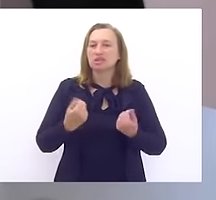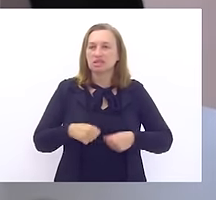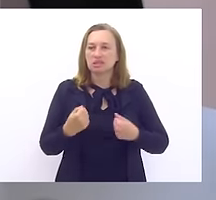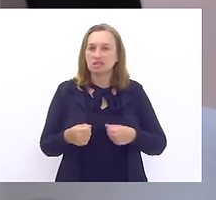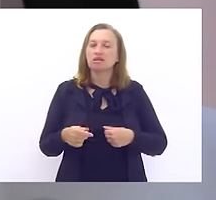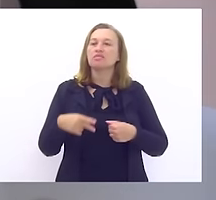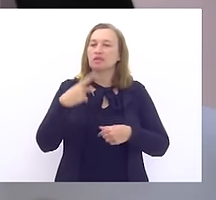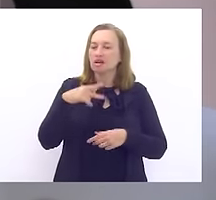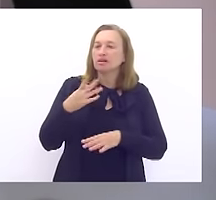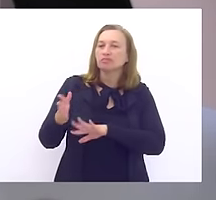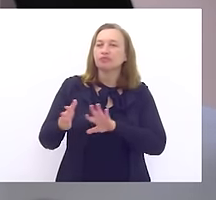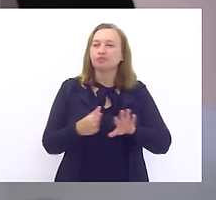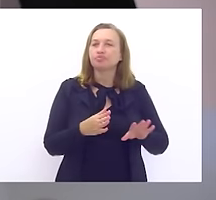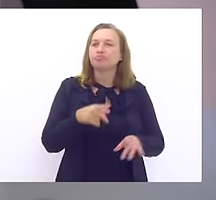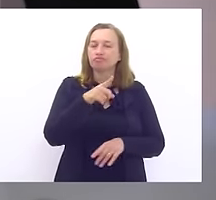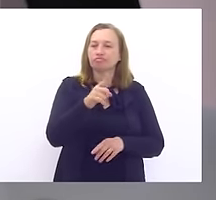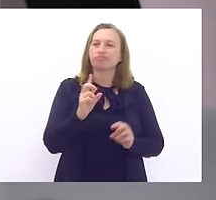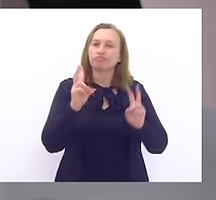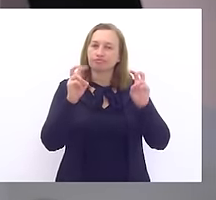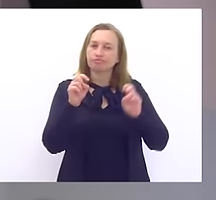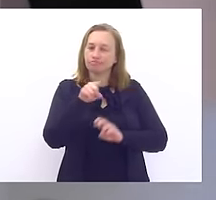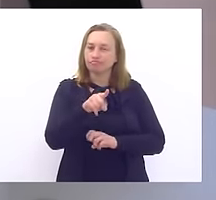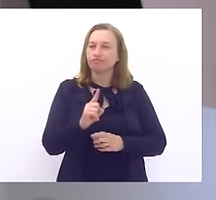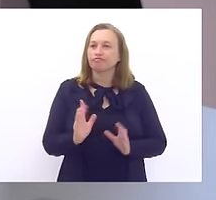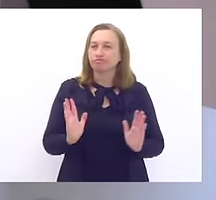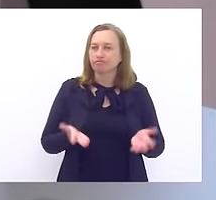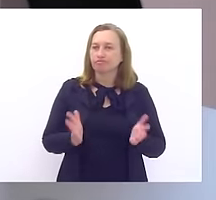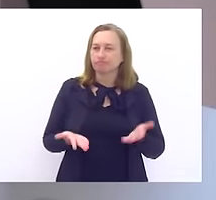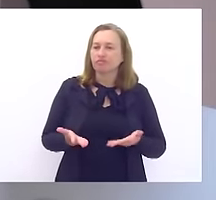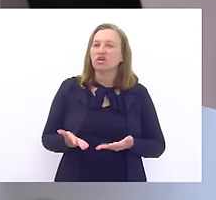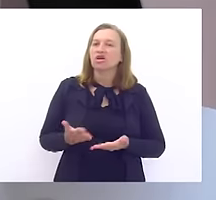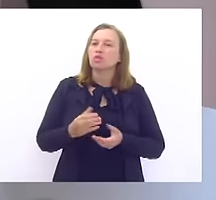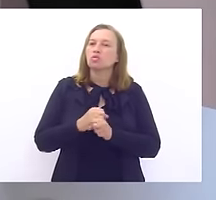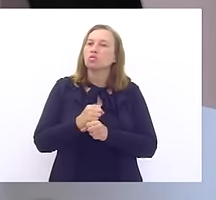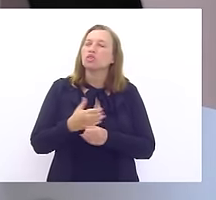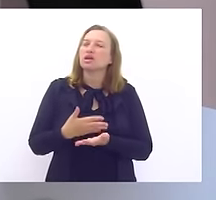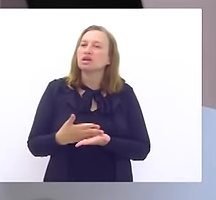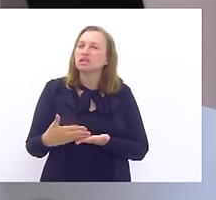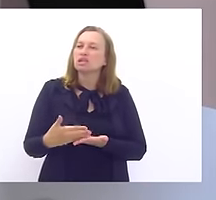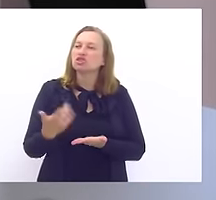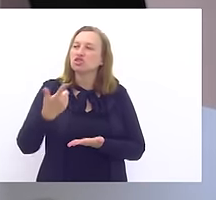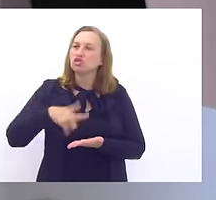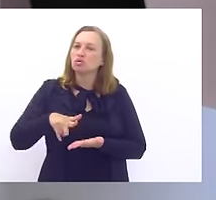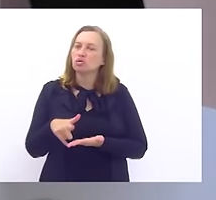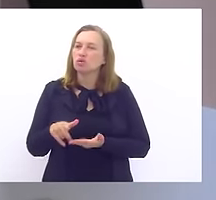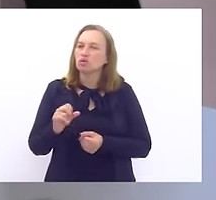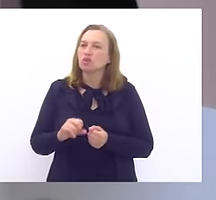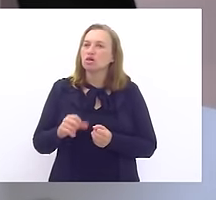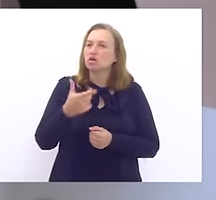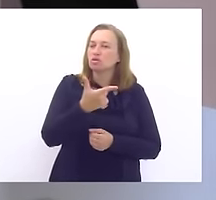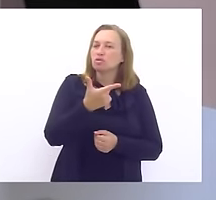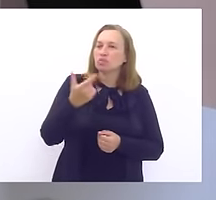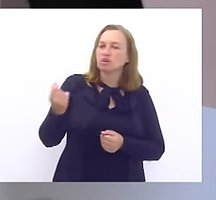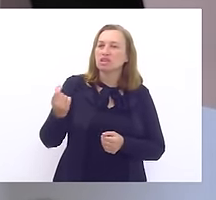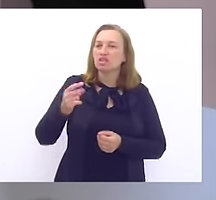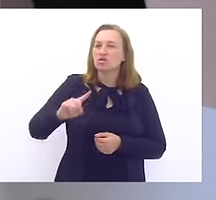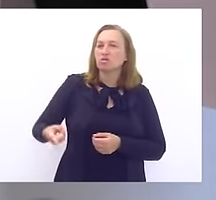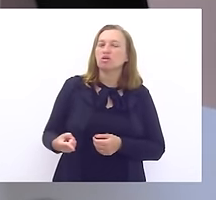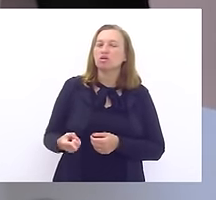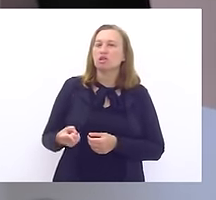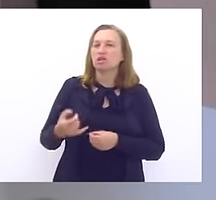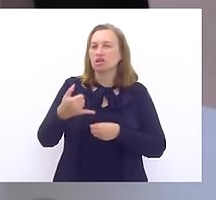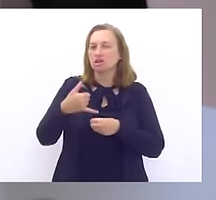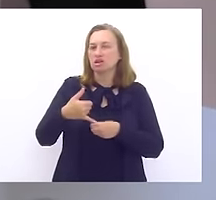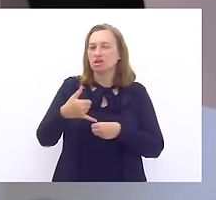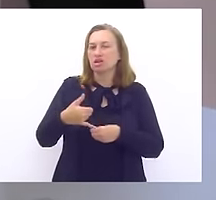E aí por exemplo essa questão agora a gente já fez no início do ano vai fazer de novo agora mais 200 mil litros de gasolina que vão